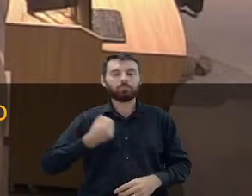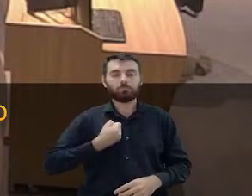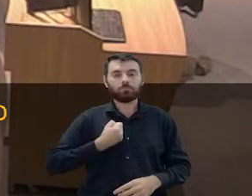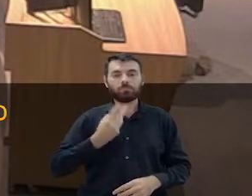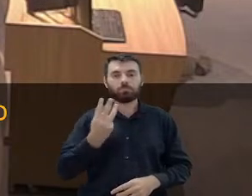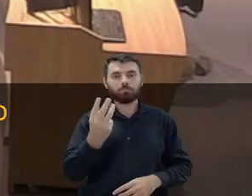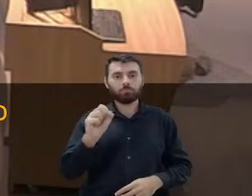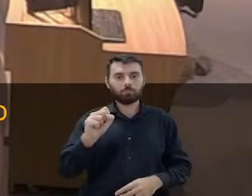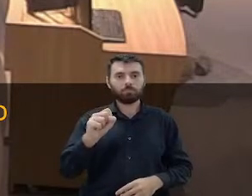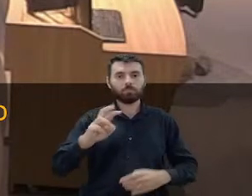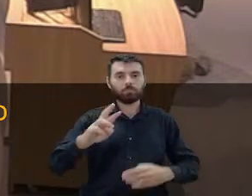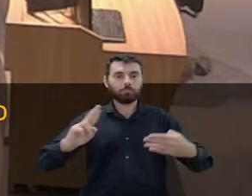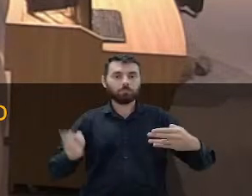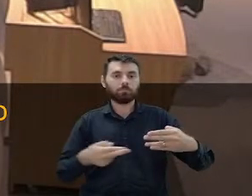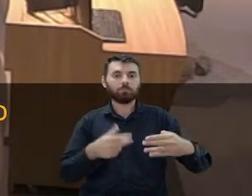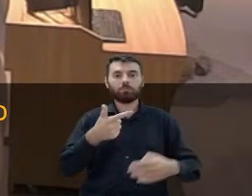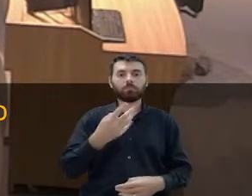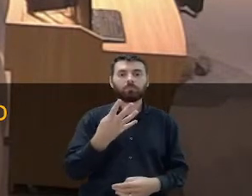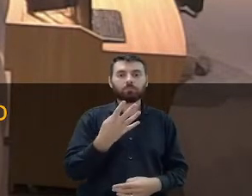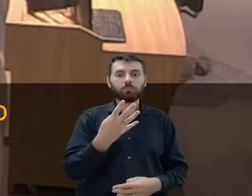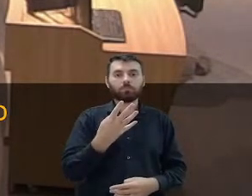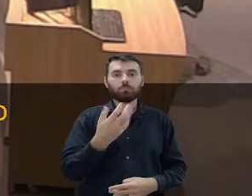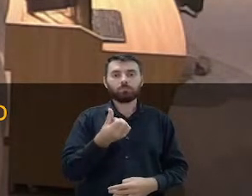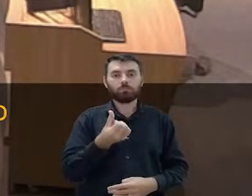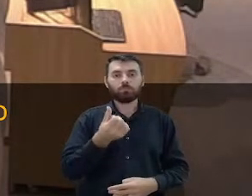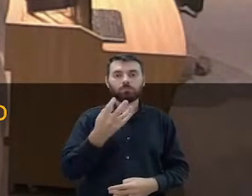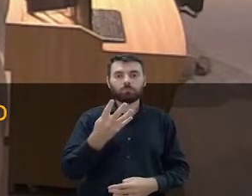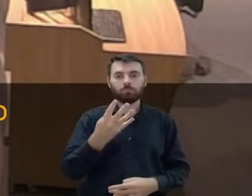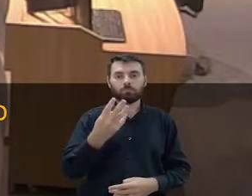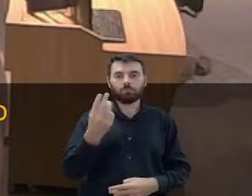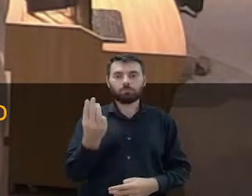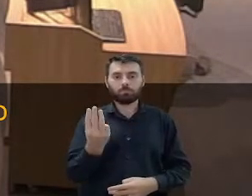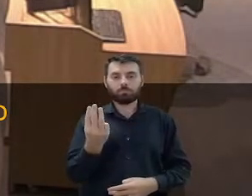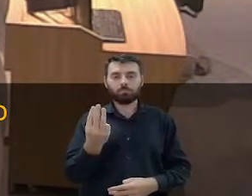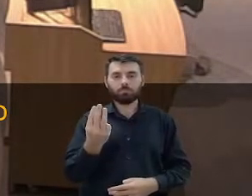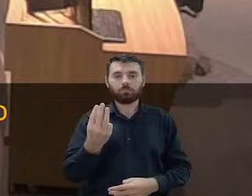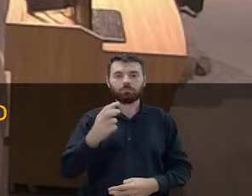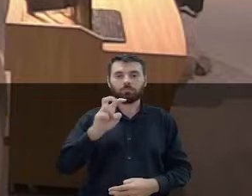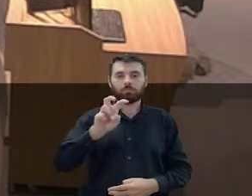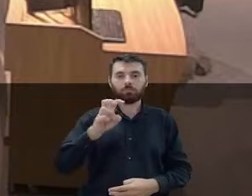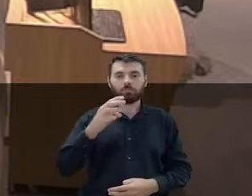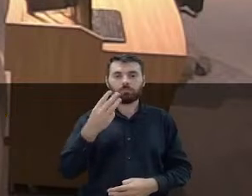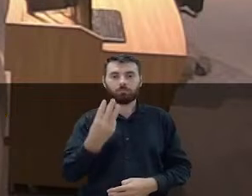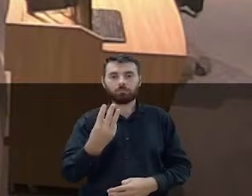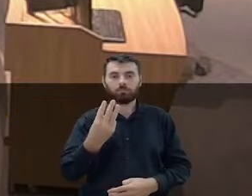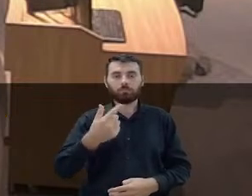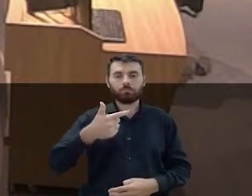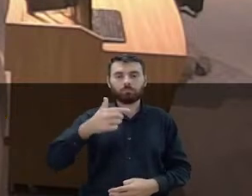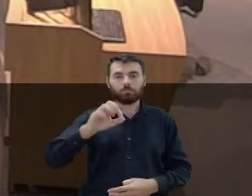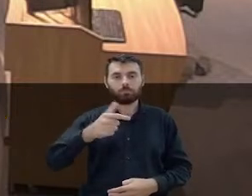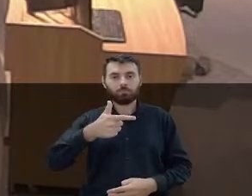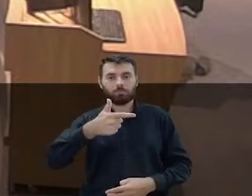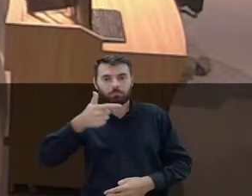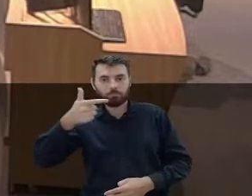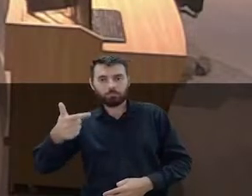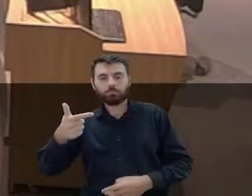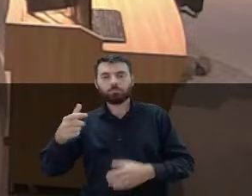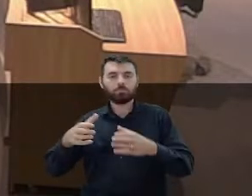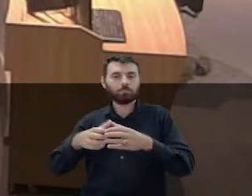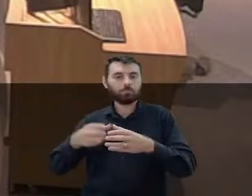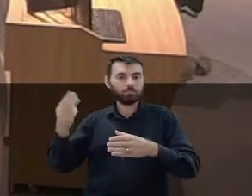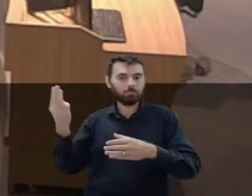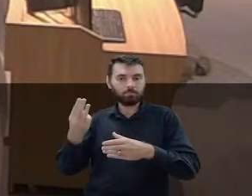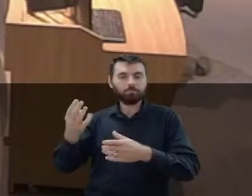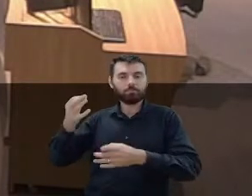Almeida, recurso ordinário 24.643, dígito 53-2022, terceira vara. Inscrita